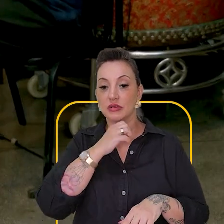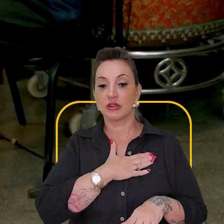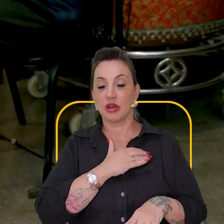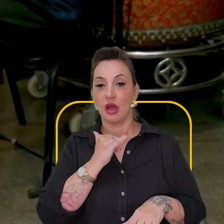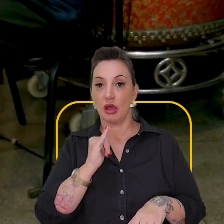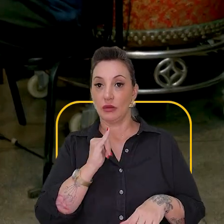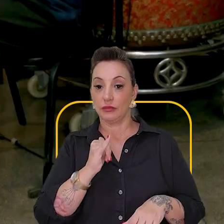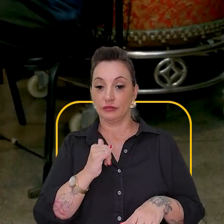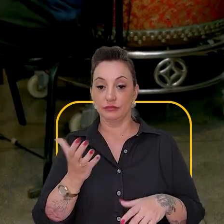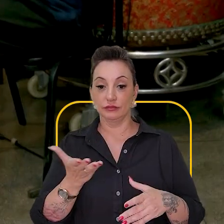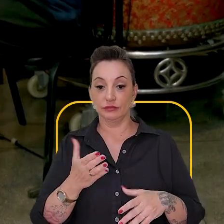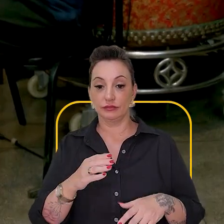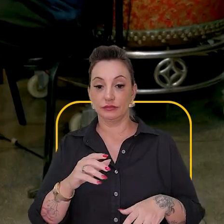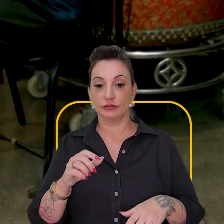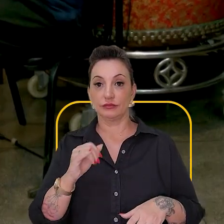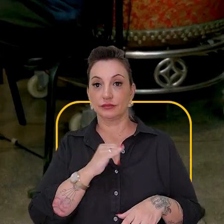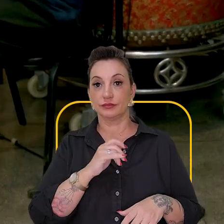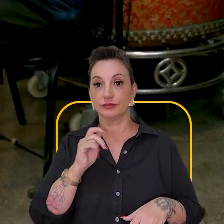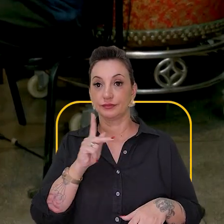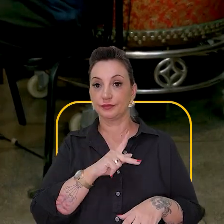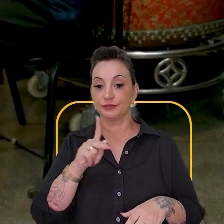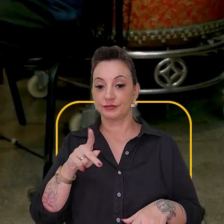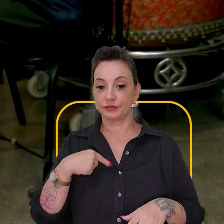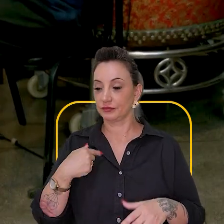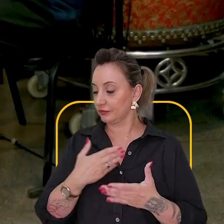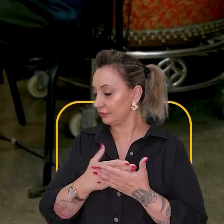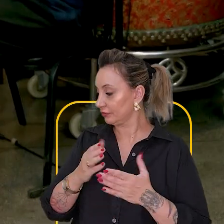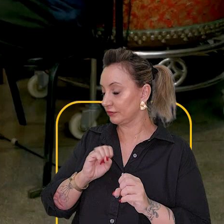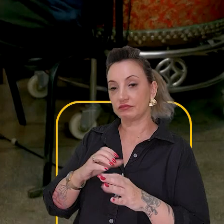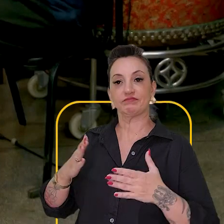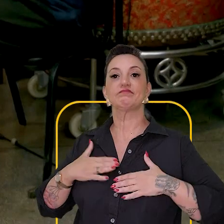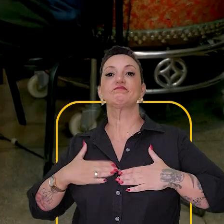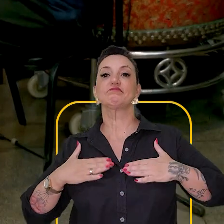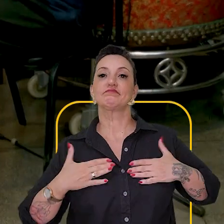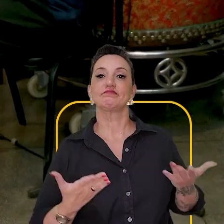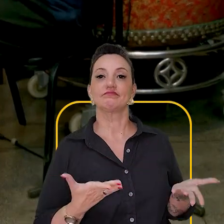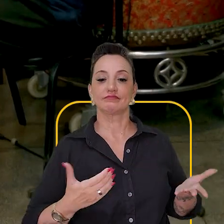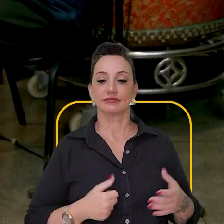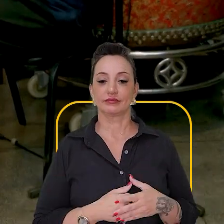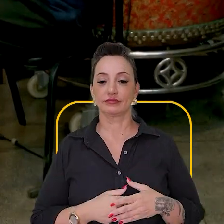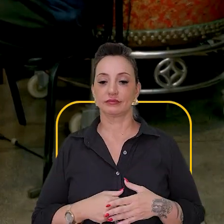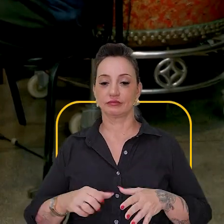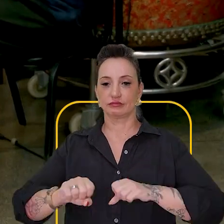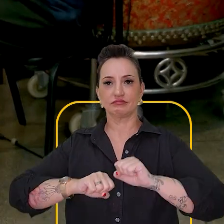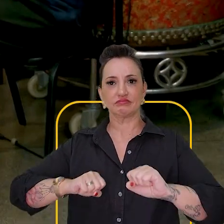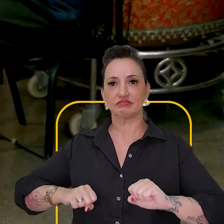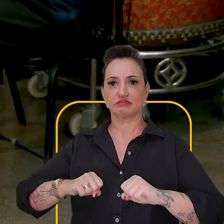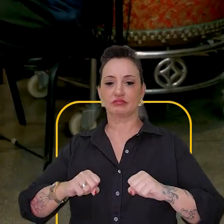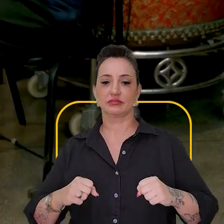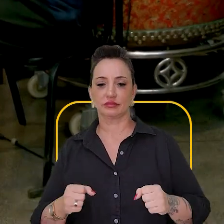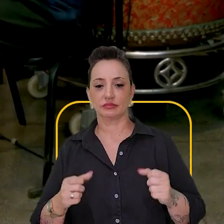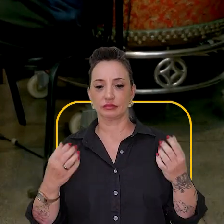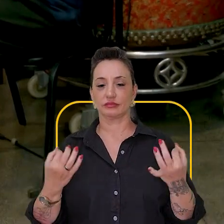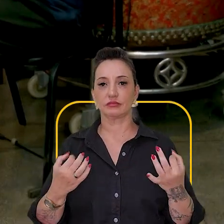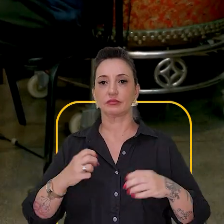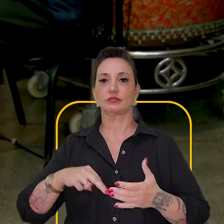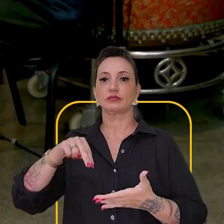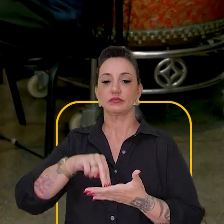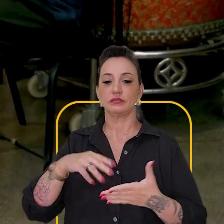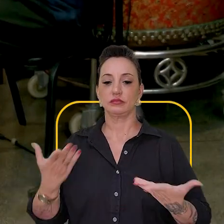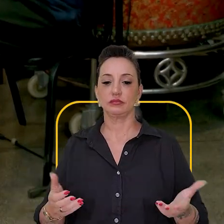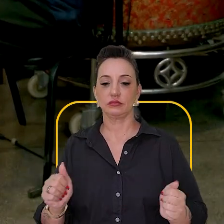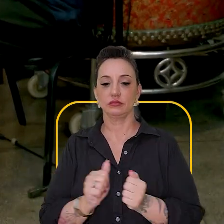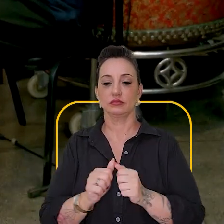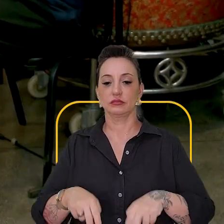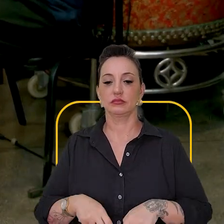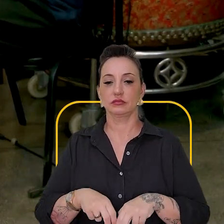que eu chegou para mim e falou assim olha hoje o 100 não vem você vai puxar o treino Opa Deixa comigo é formação os meditação levanta